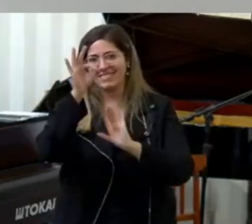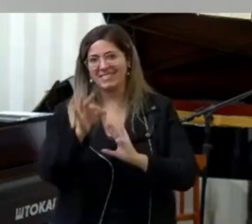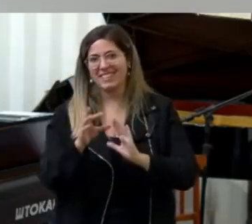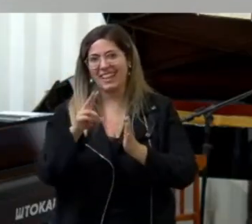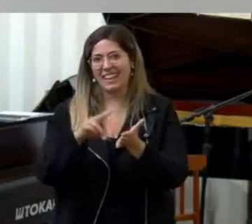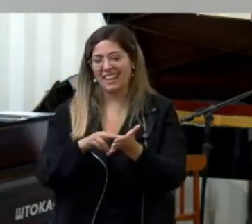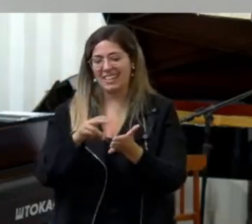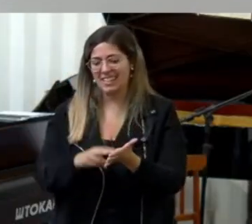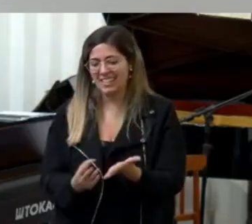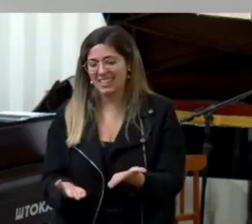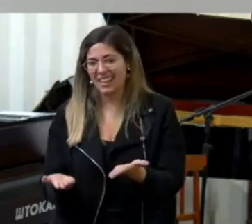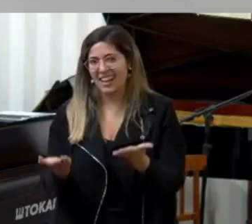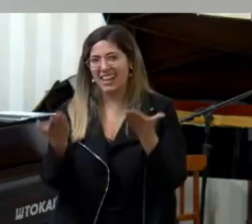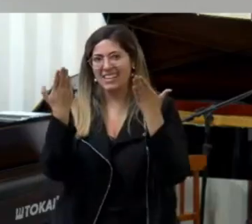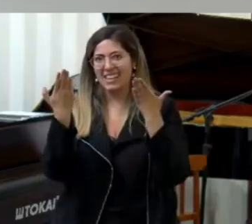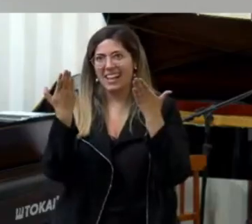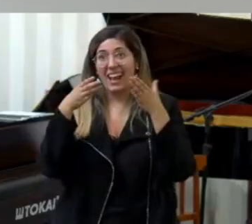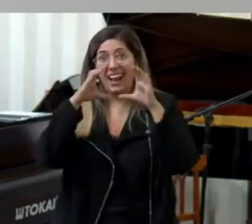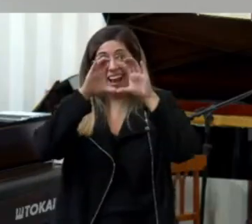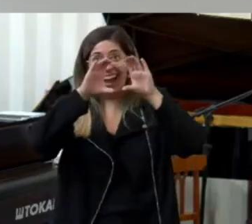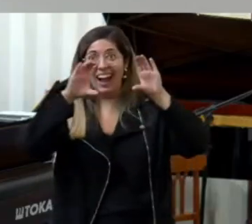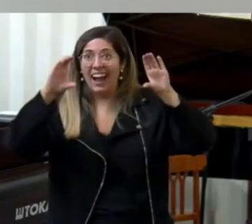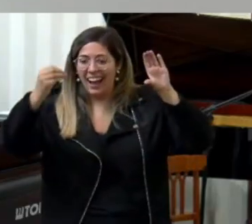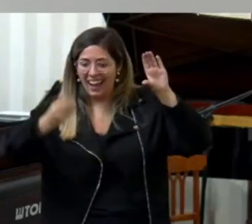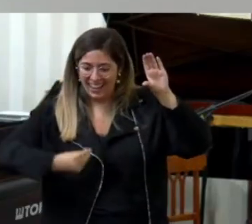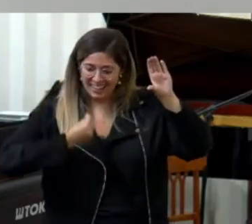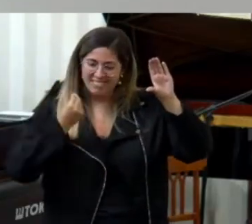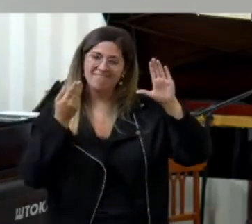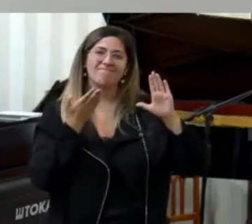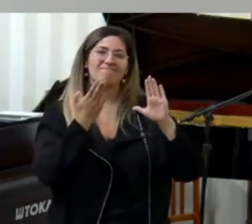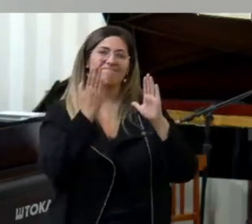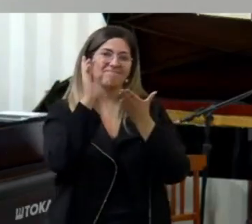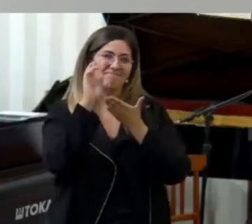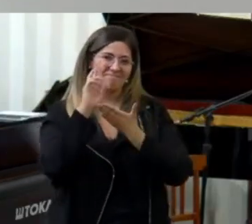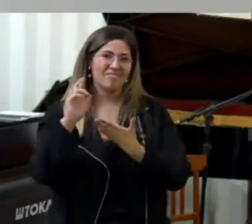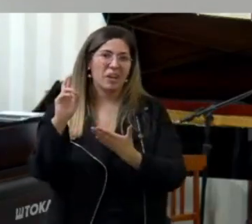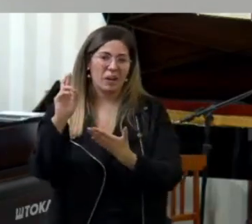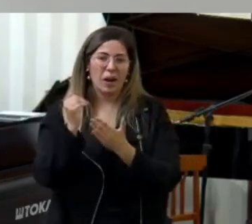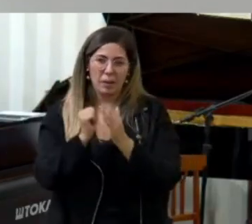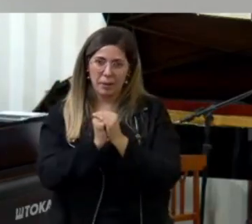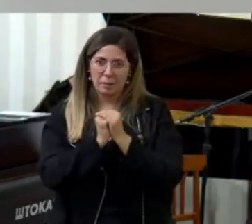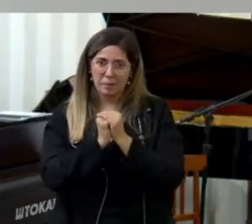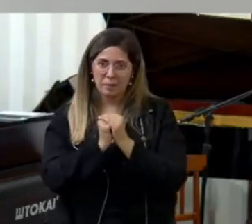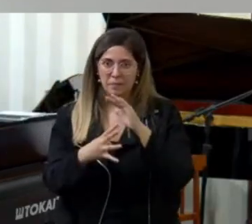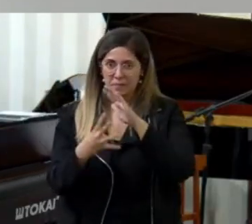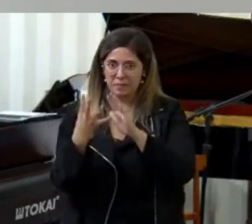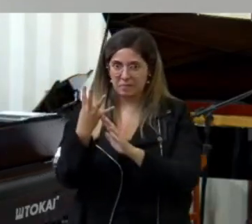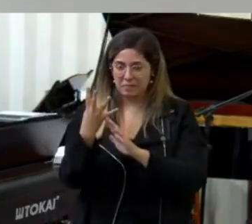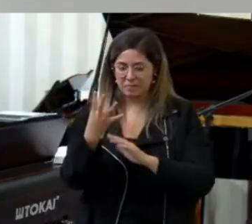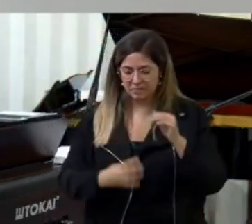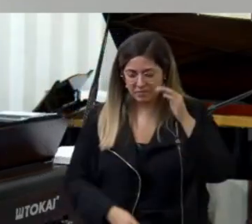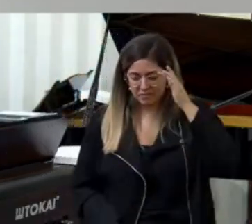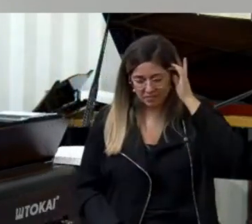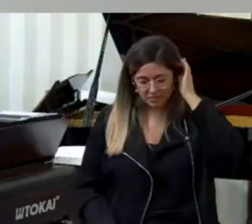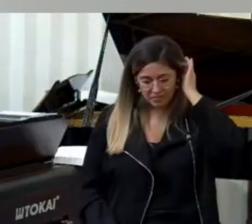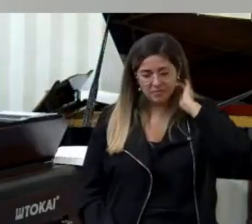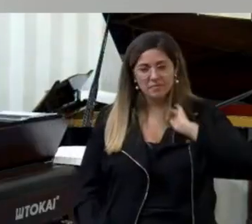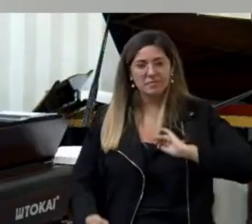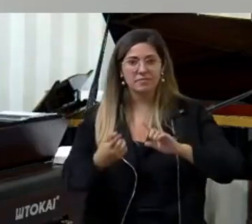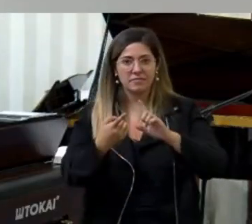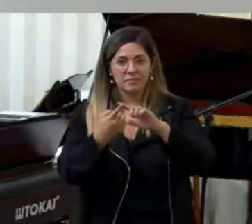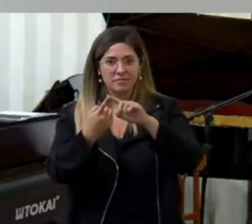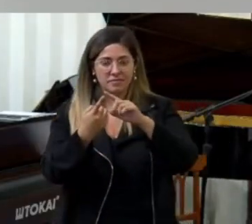da ressurreição e da plenitude da vida com Ele. Eu aplico 4 coisas e encerro. Irmãos, em um